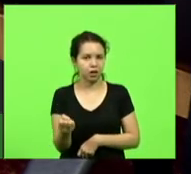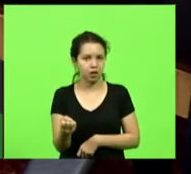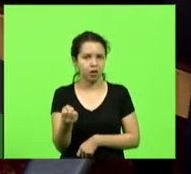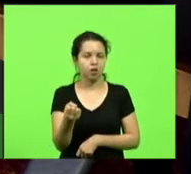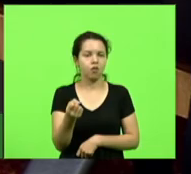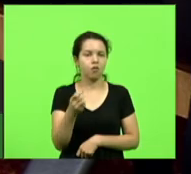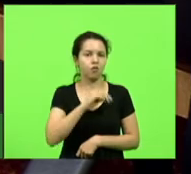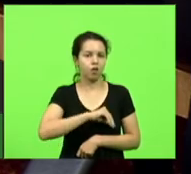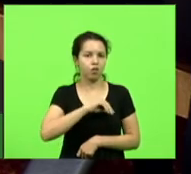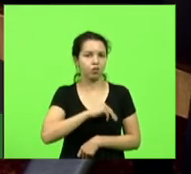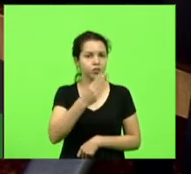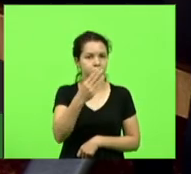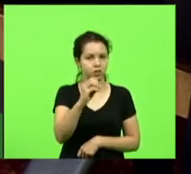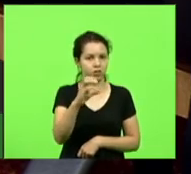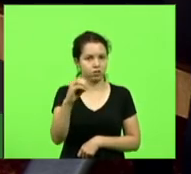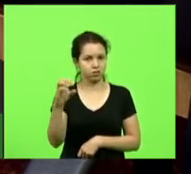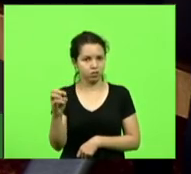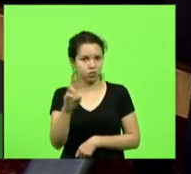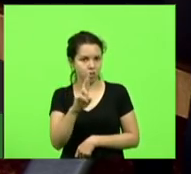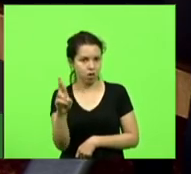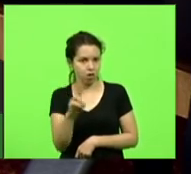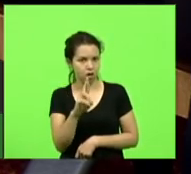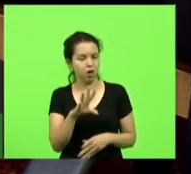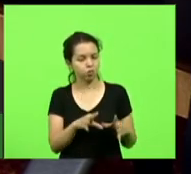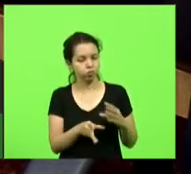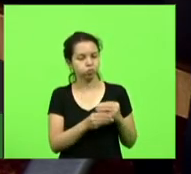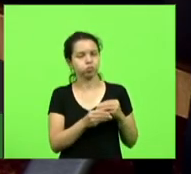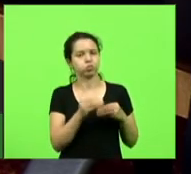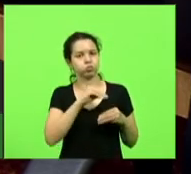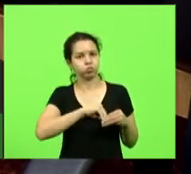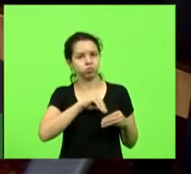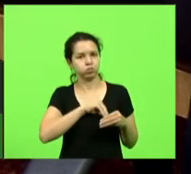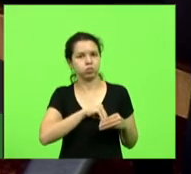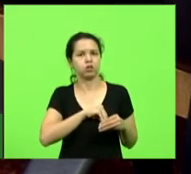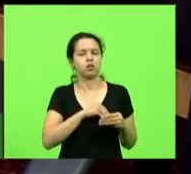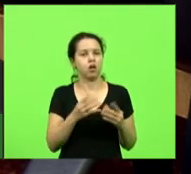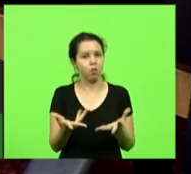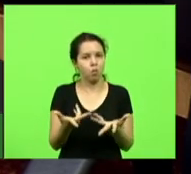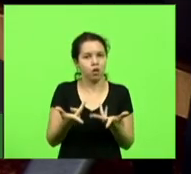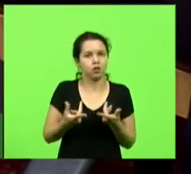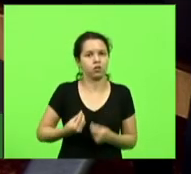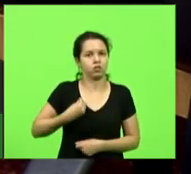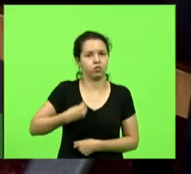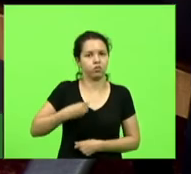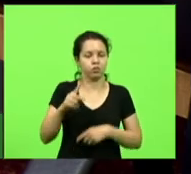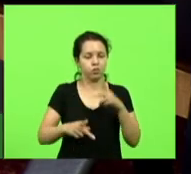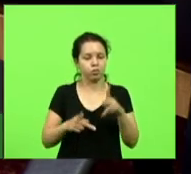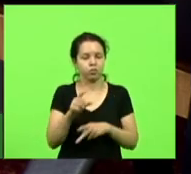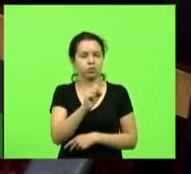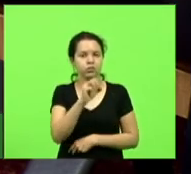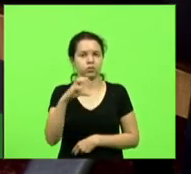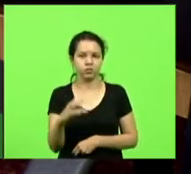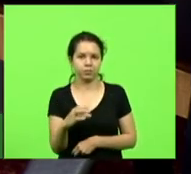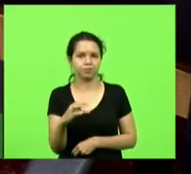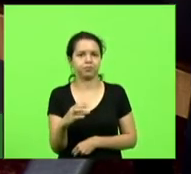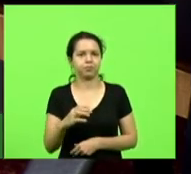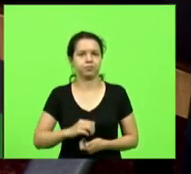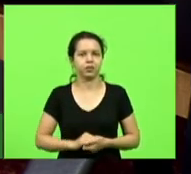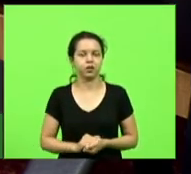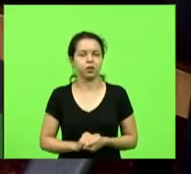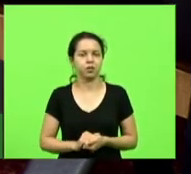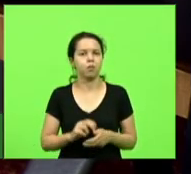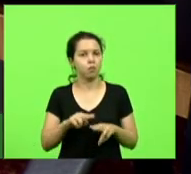R$ 300 para complementar a sua renda, para dar mais qualidade de vida aos catarinenses. Portanto, quero